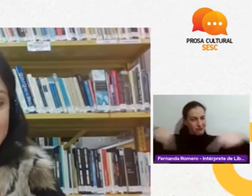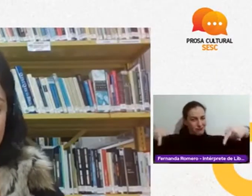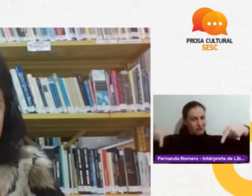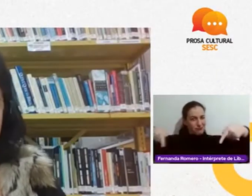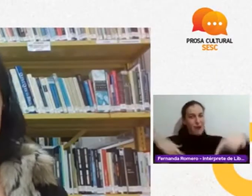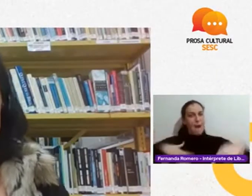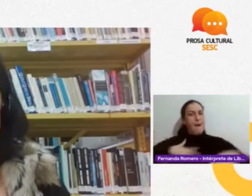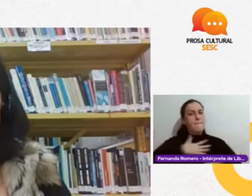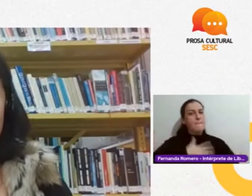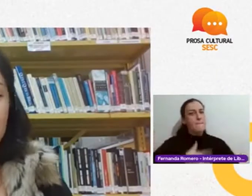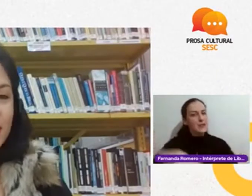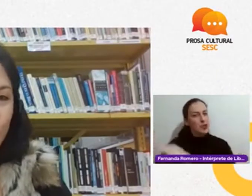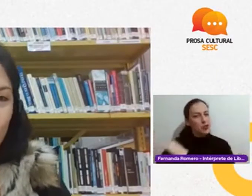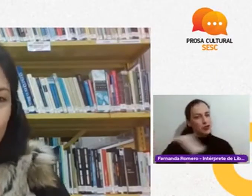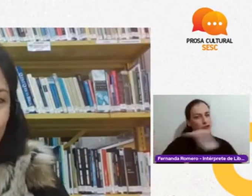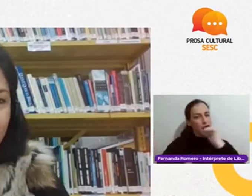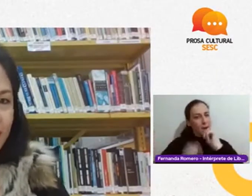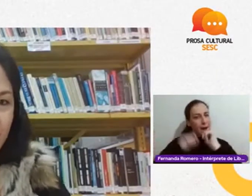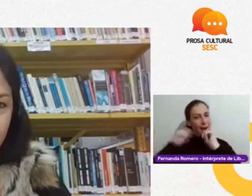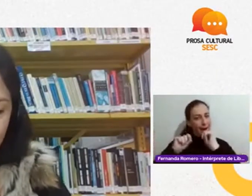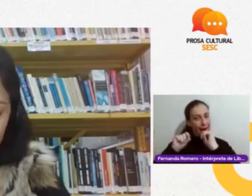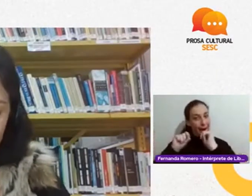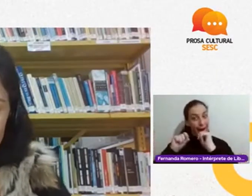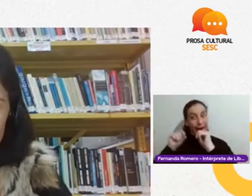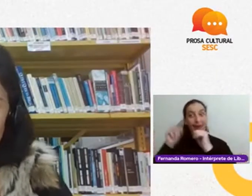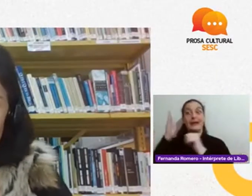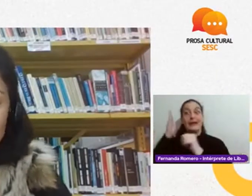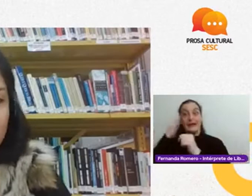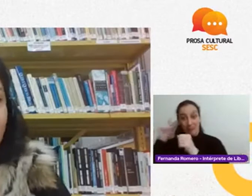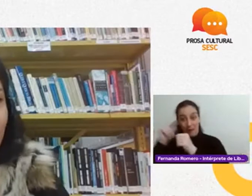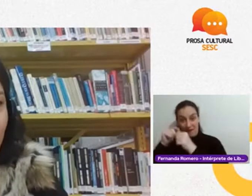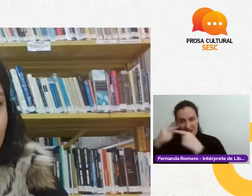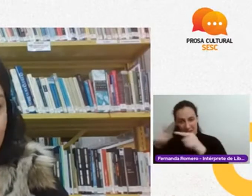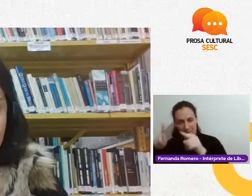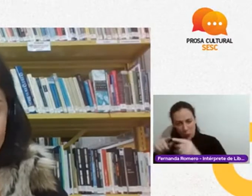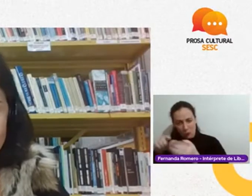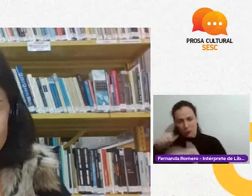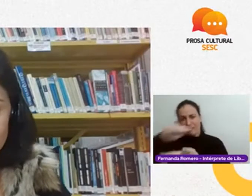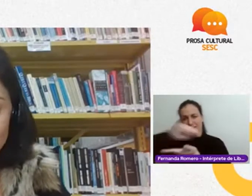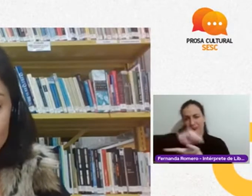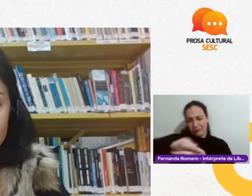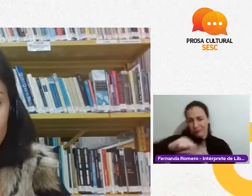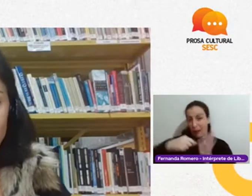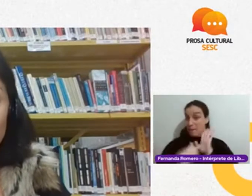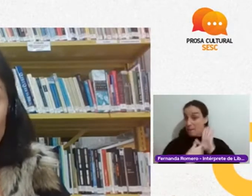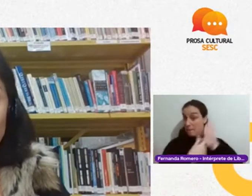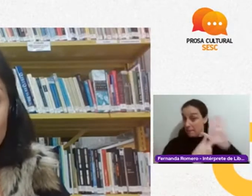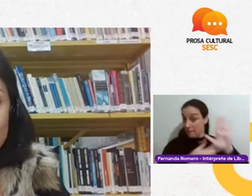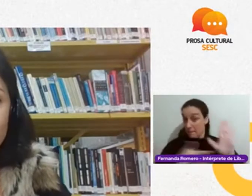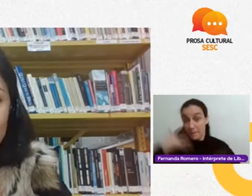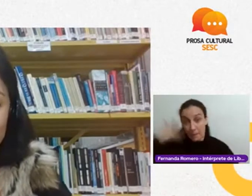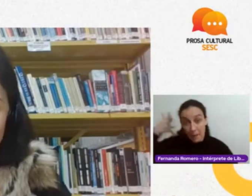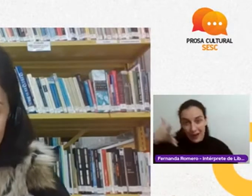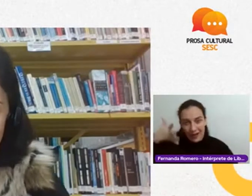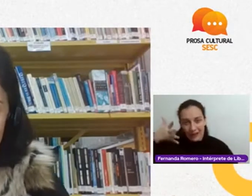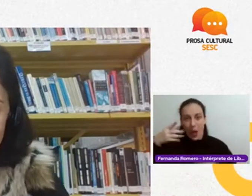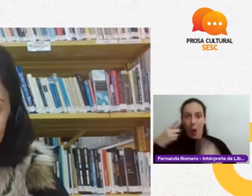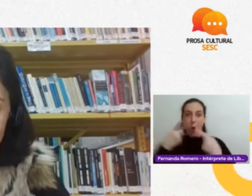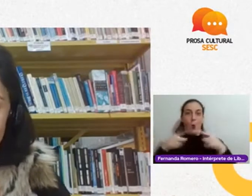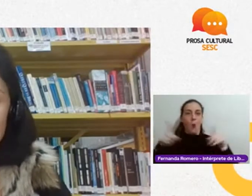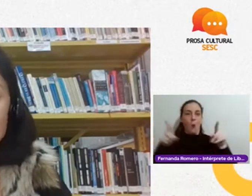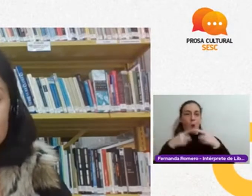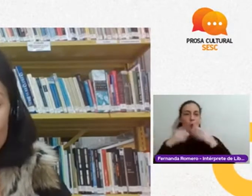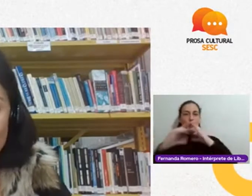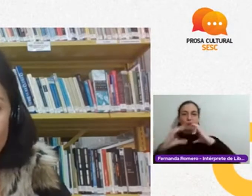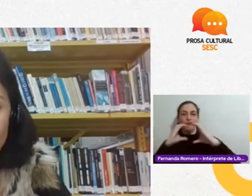receber ele, que é compositor, é escritor, apresentador, palestrante, o músico e